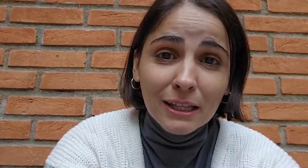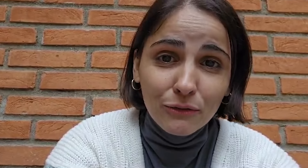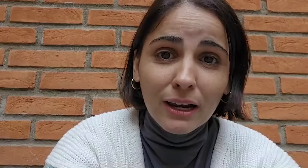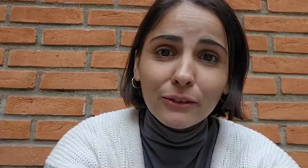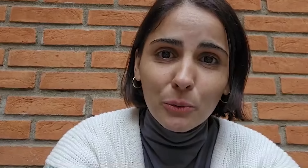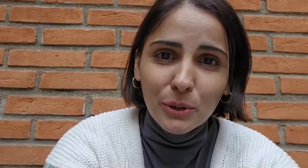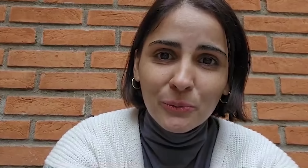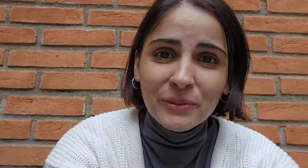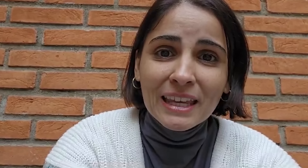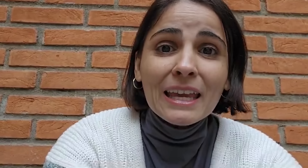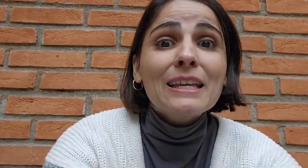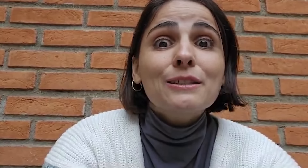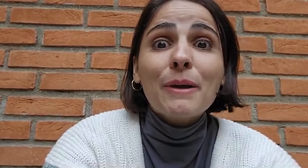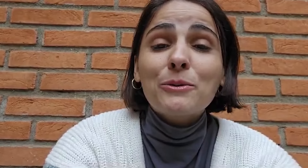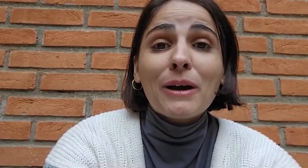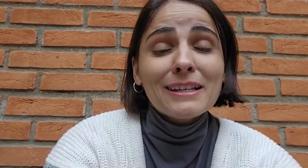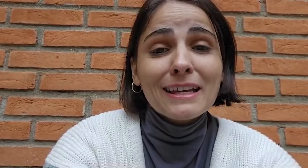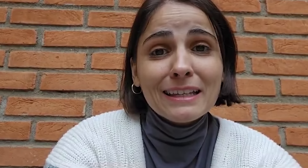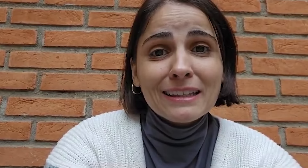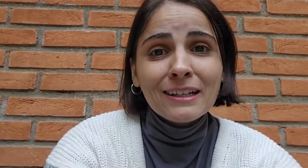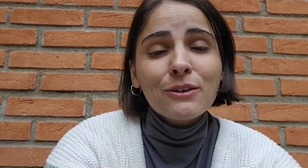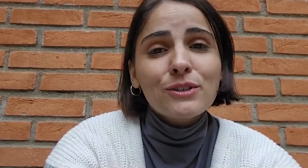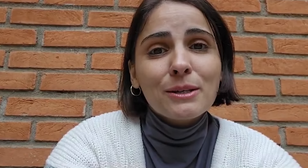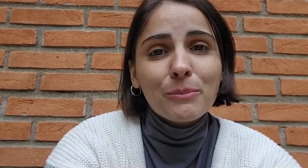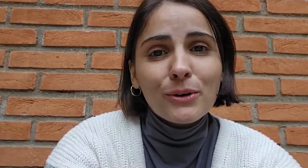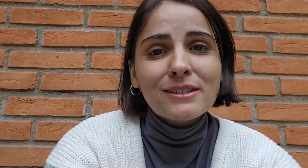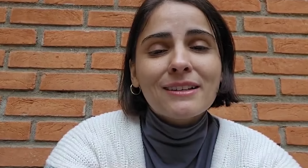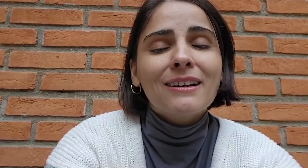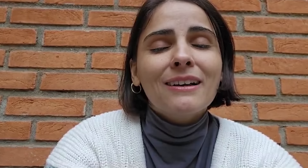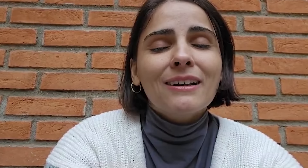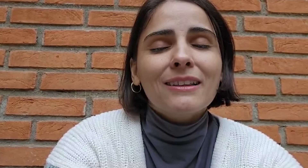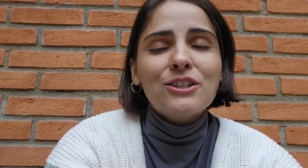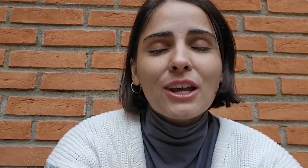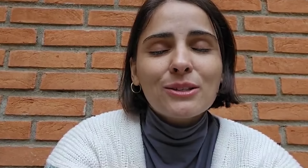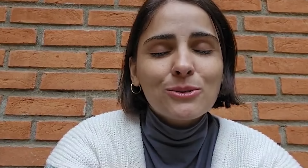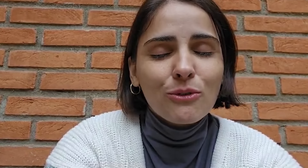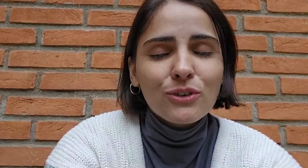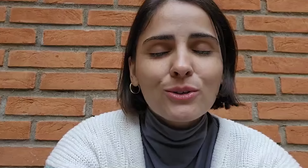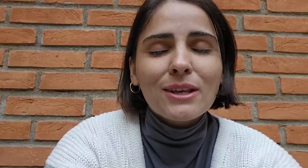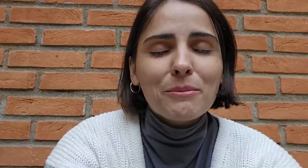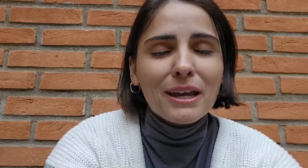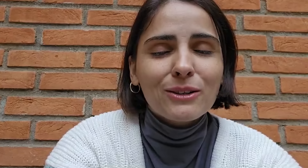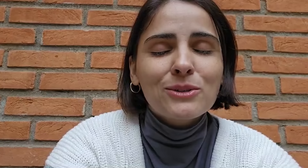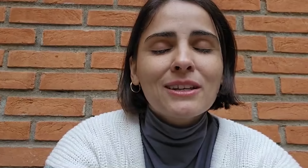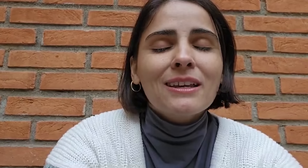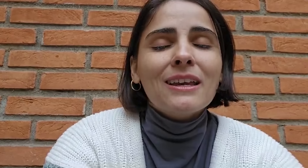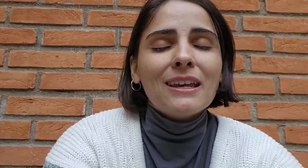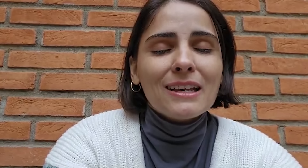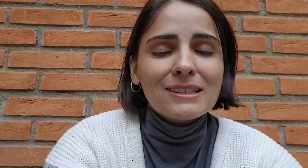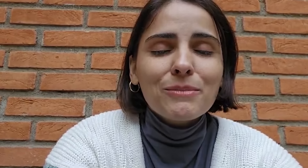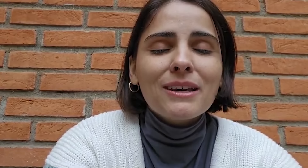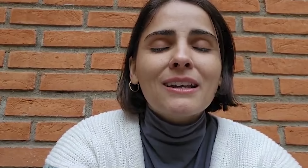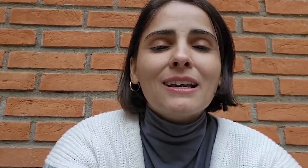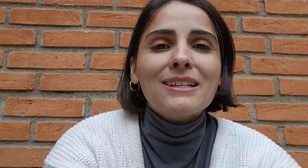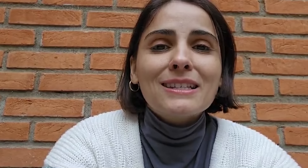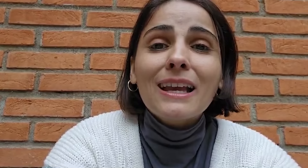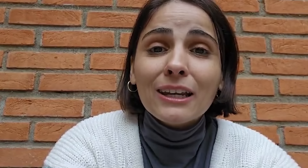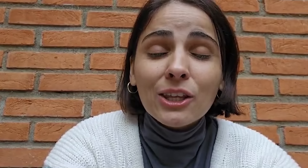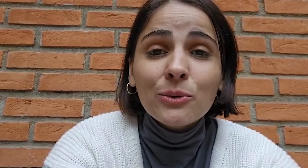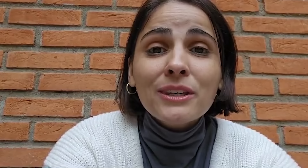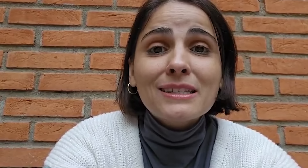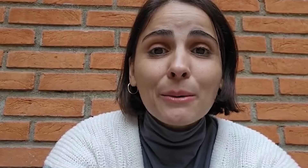ele tem falado ao meu e espero mais ainda que você possa deixar seus ouvidos abertos e receber